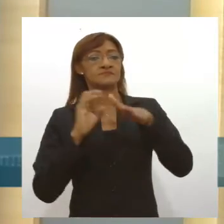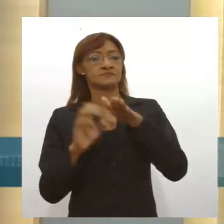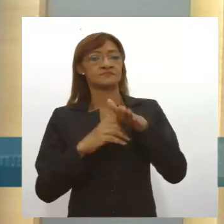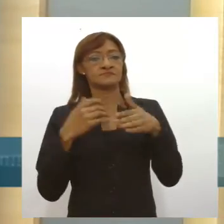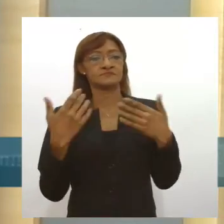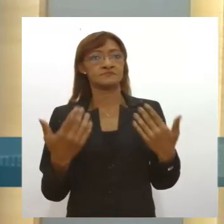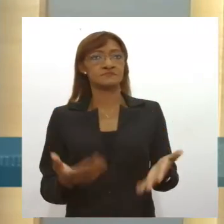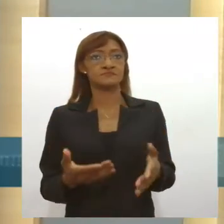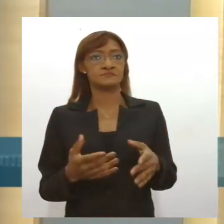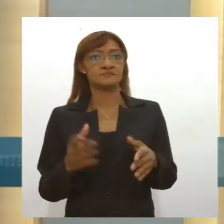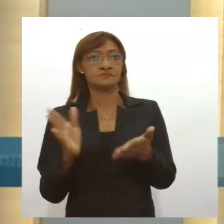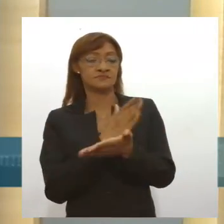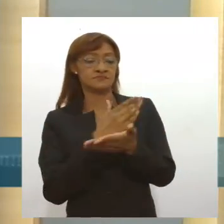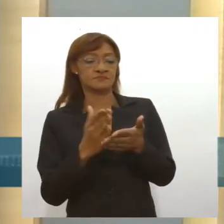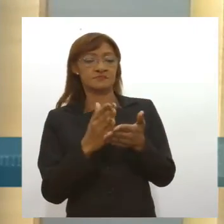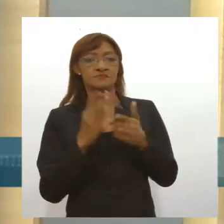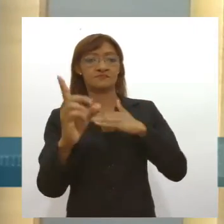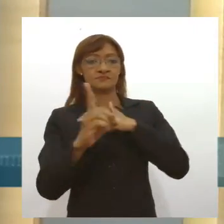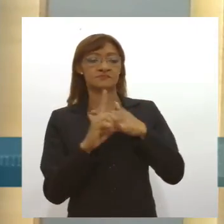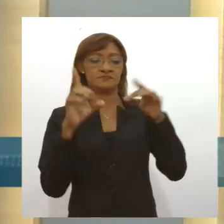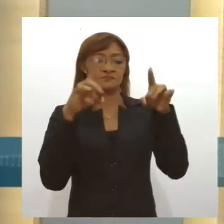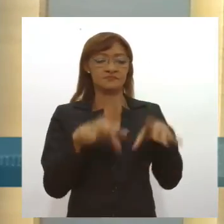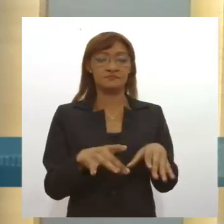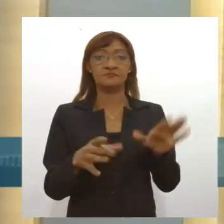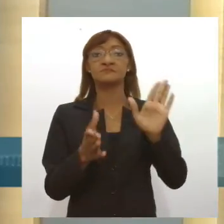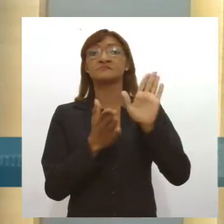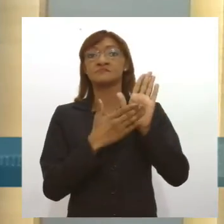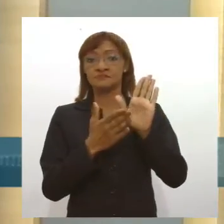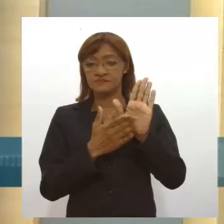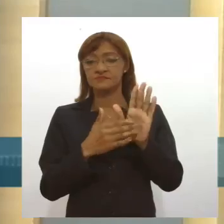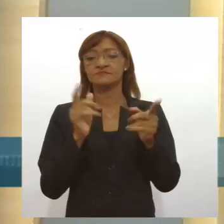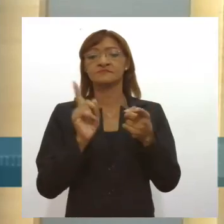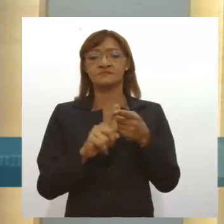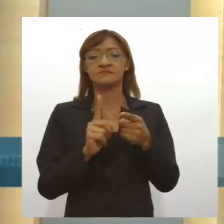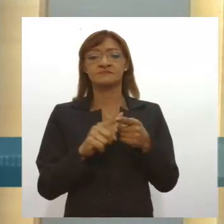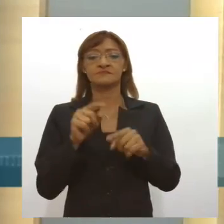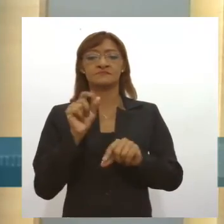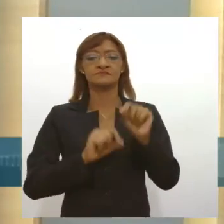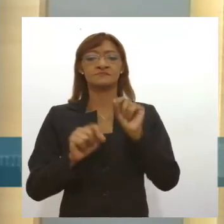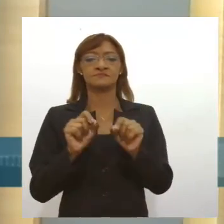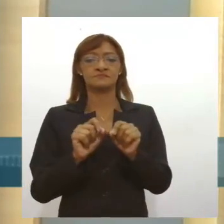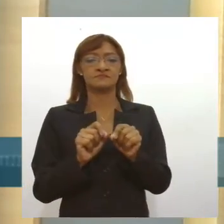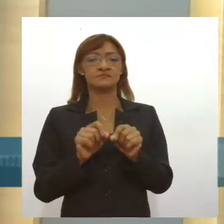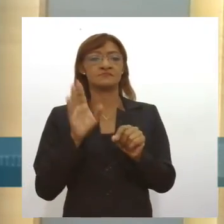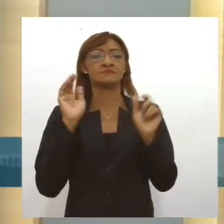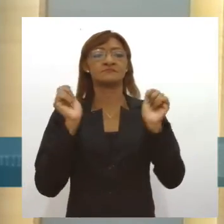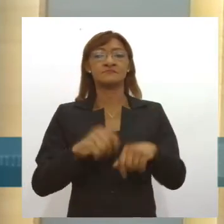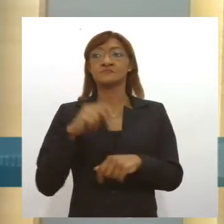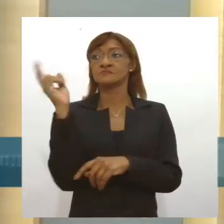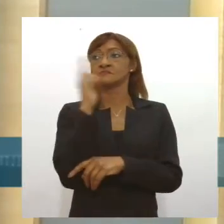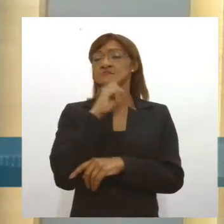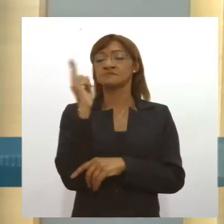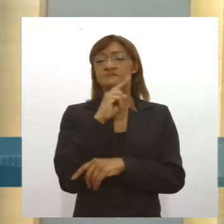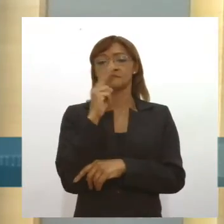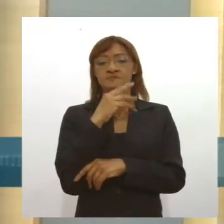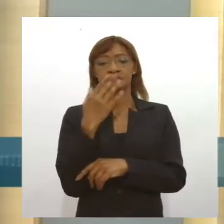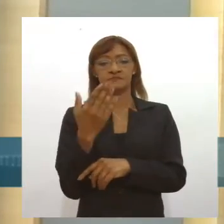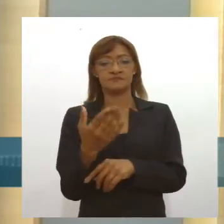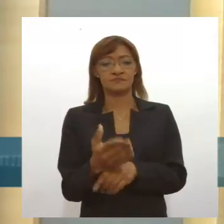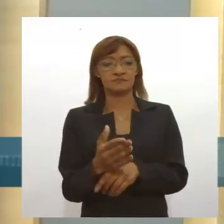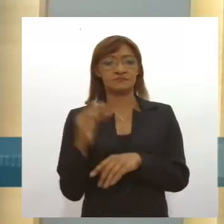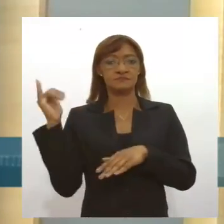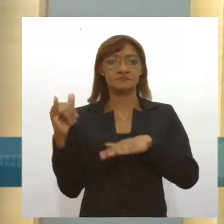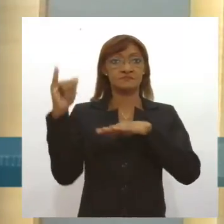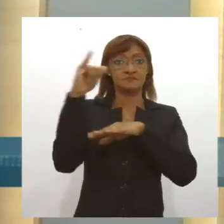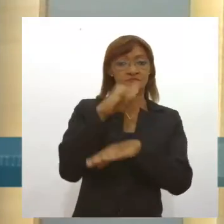casos de desistência do consumidor. A proposta também estende o prazo de vigência de medidas emergenciais para a aviação